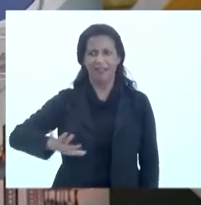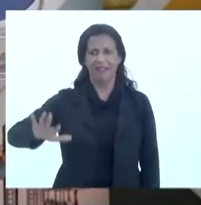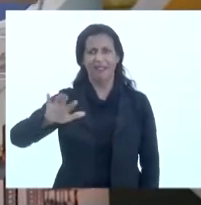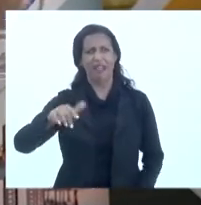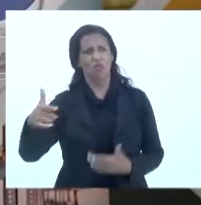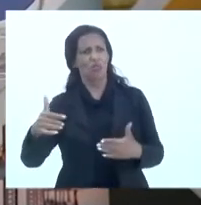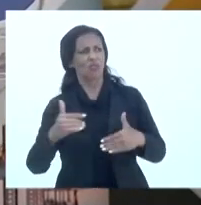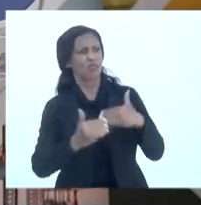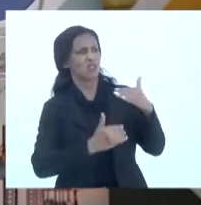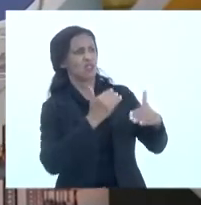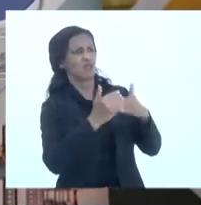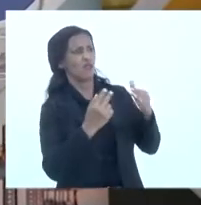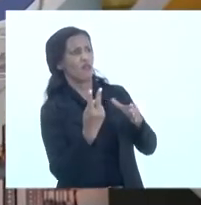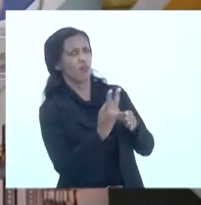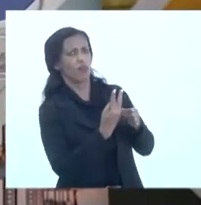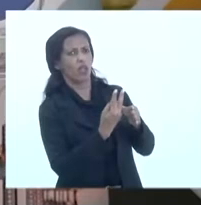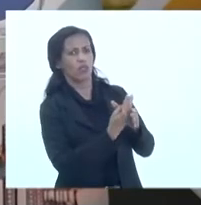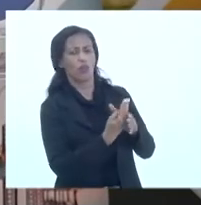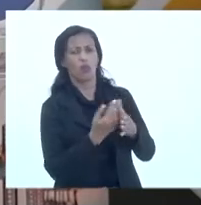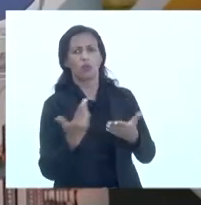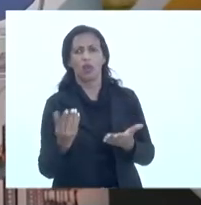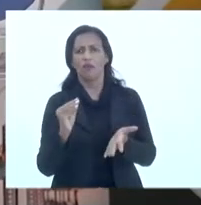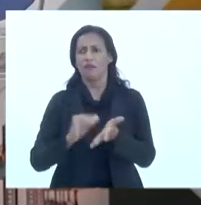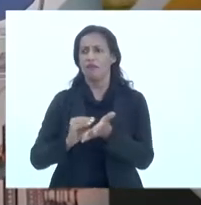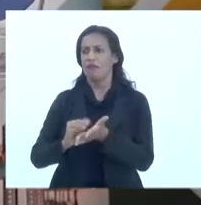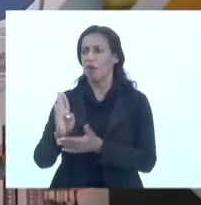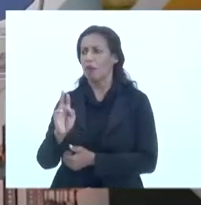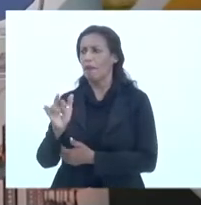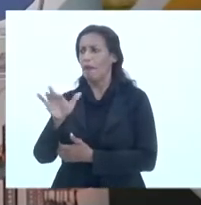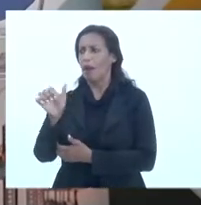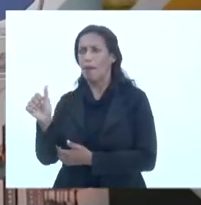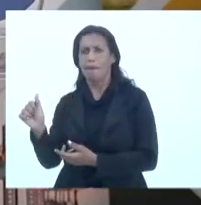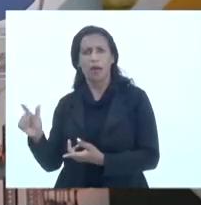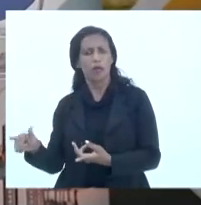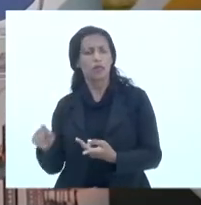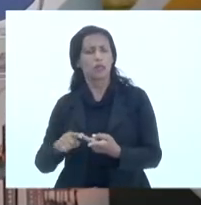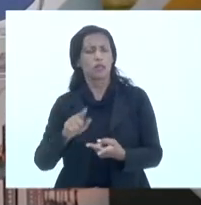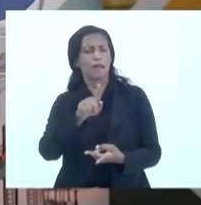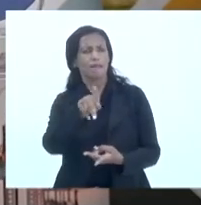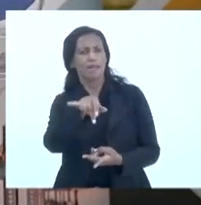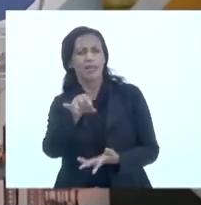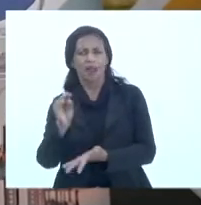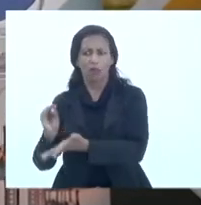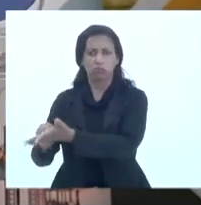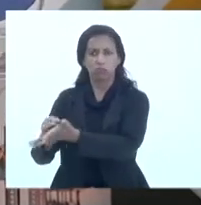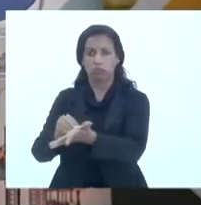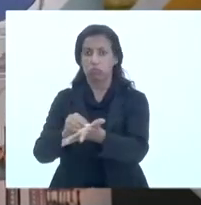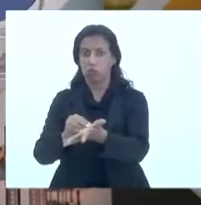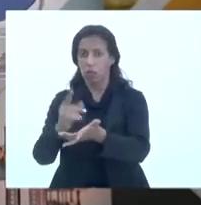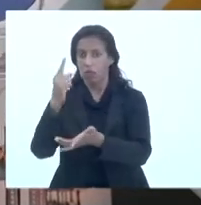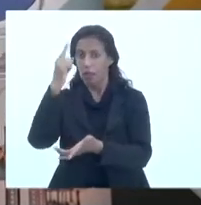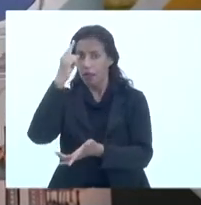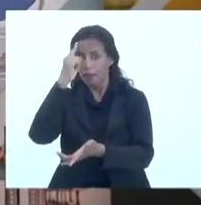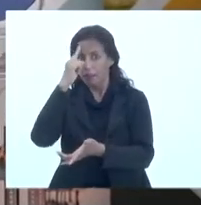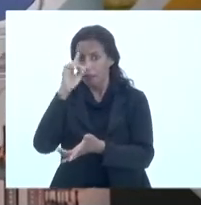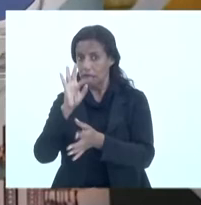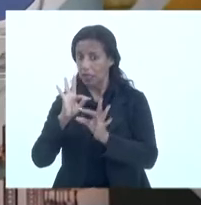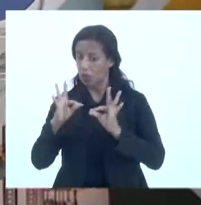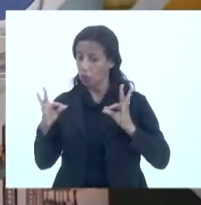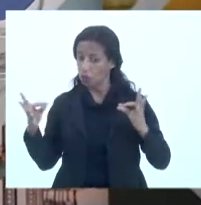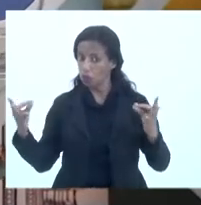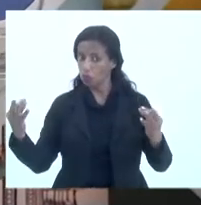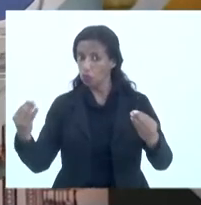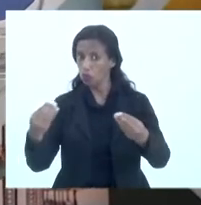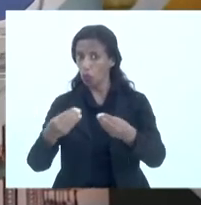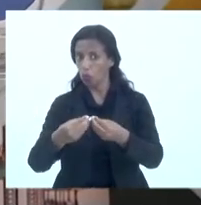Volta Redonda sem desenvolver Barra Mansa, sem desenvolver Pinheiral, enfim. A gente tem que pensar de forma coletiva